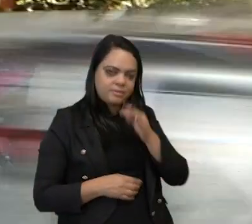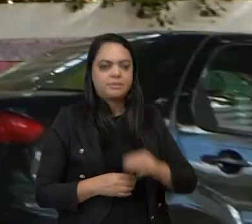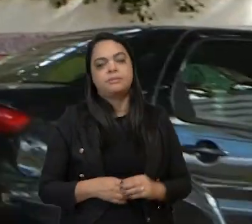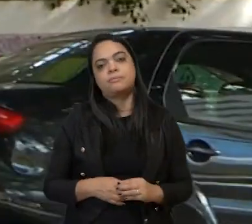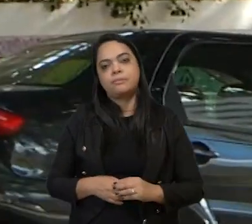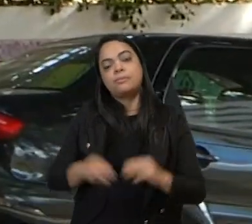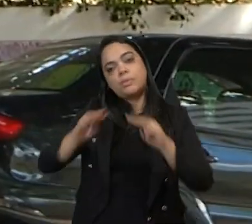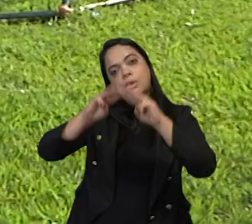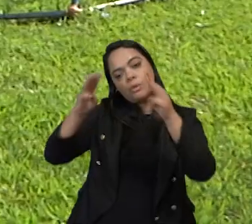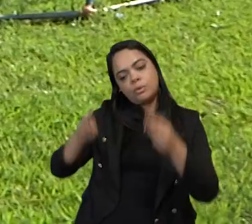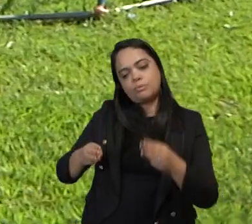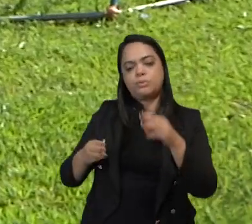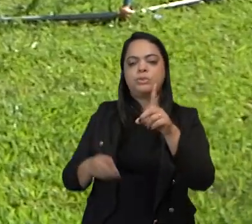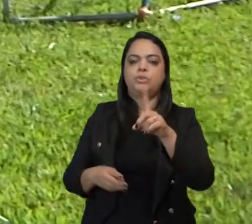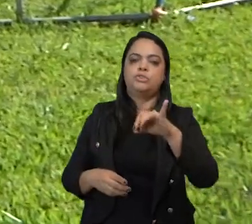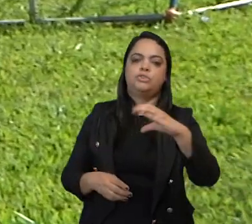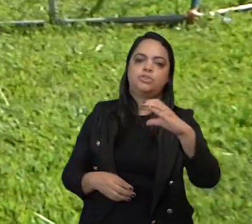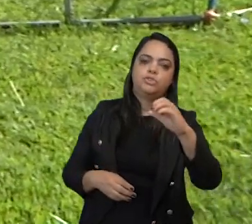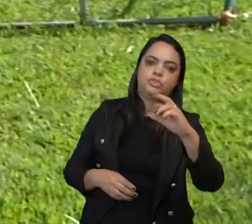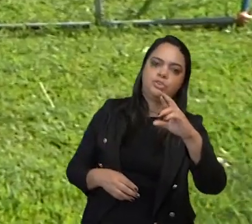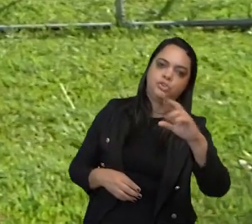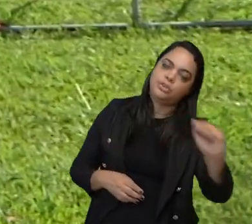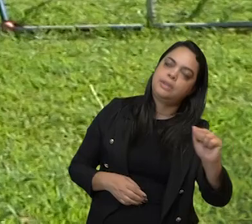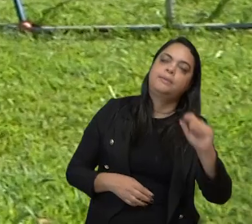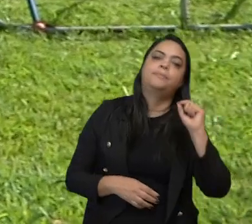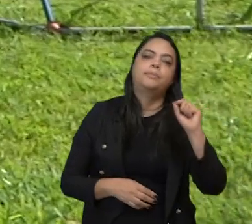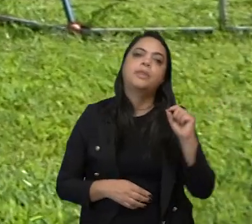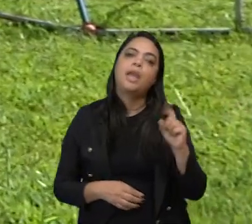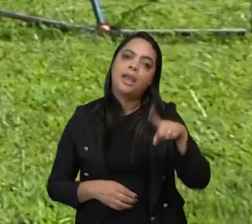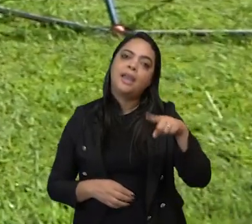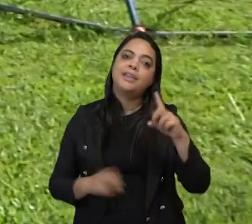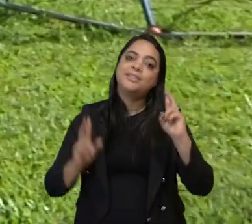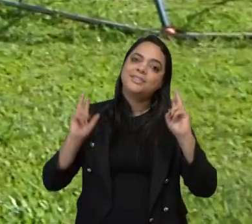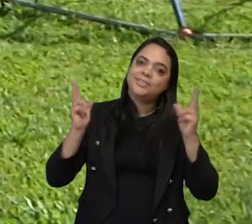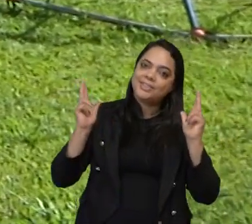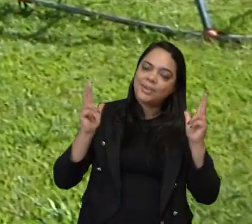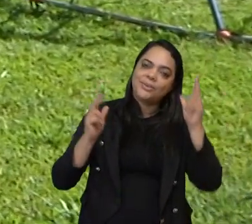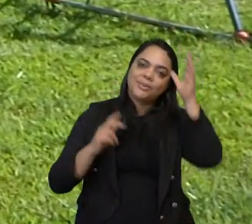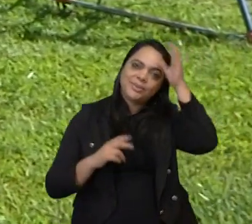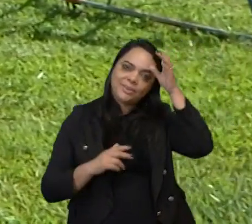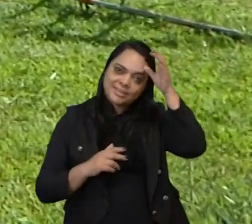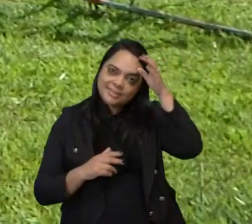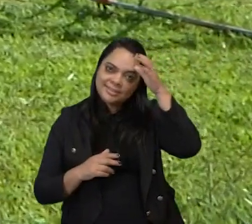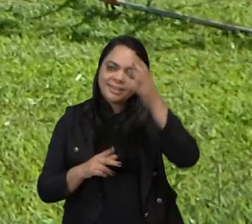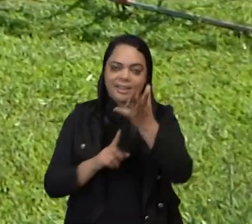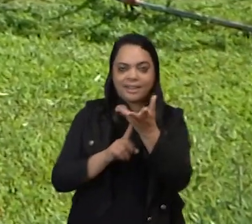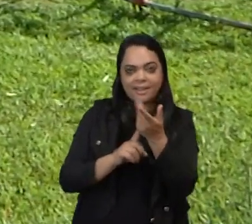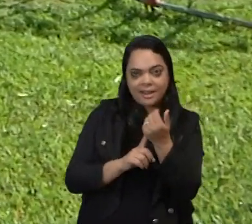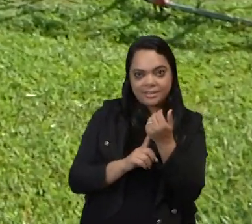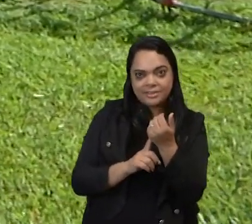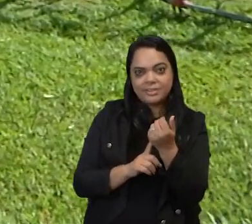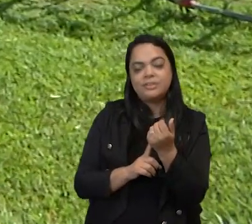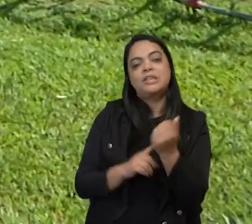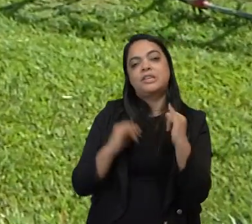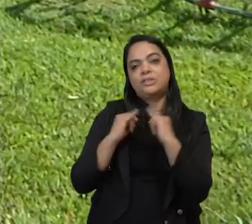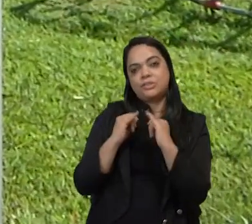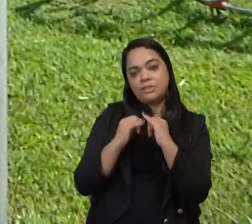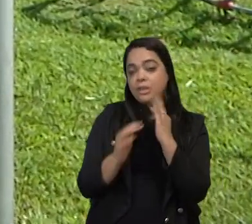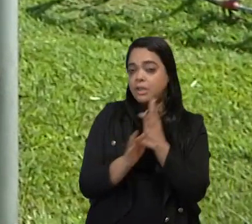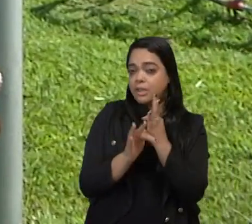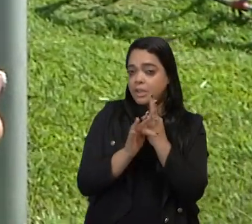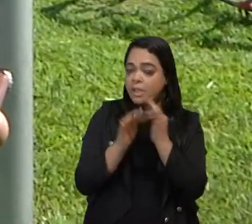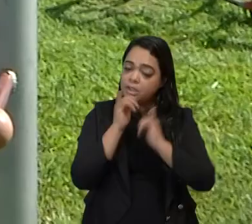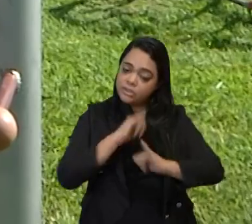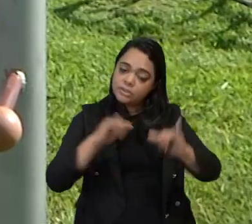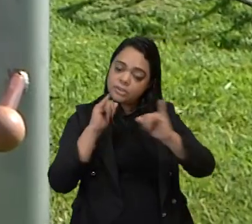suas tradições e o museu dica de diversão consciência e Arte do Instituto de Física que é